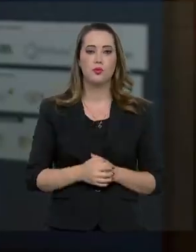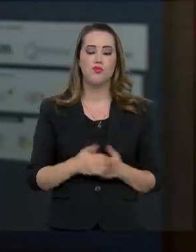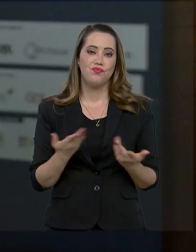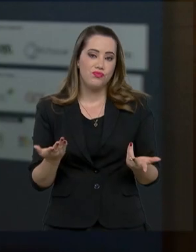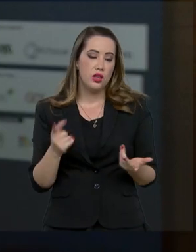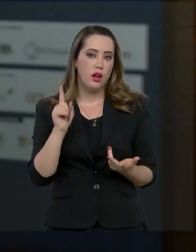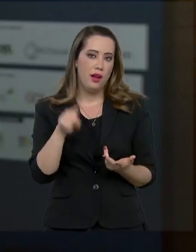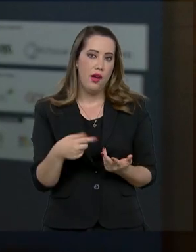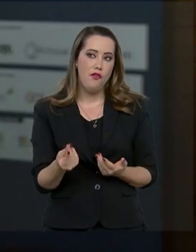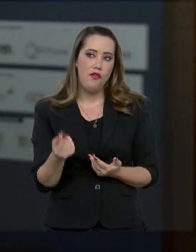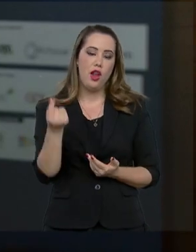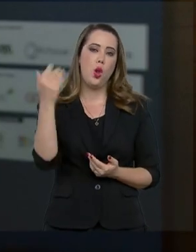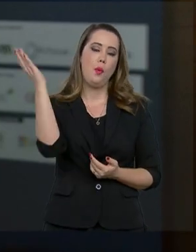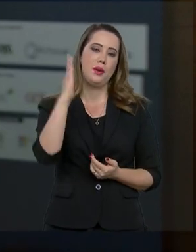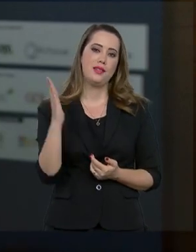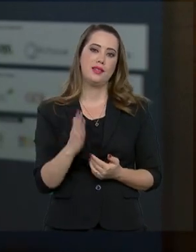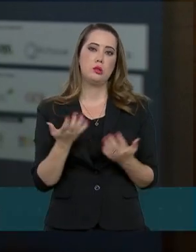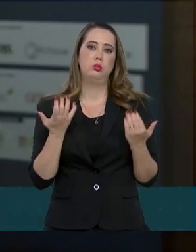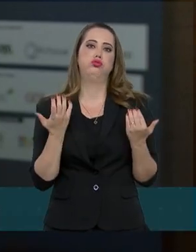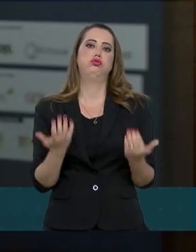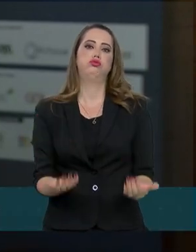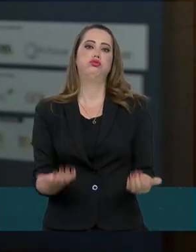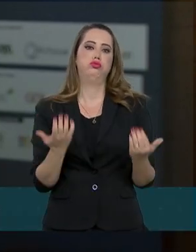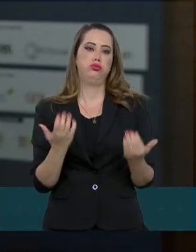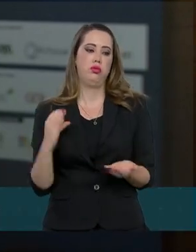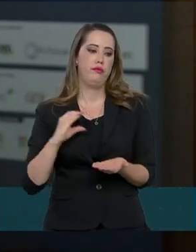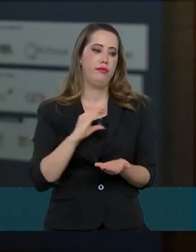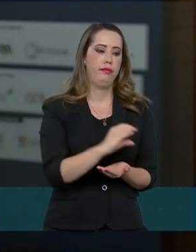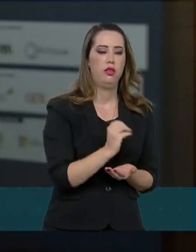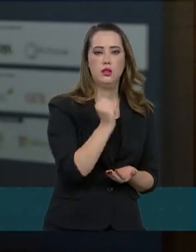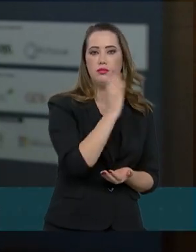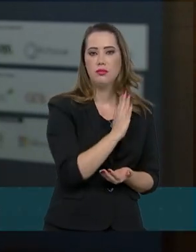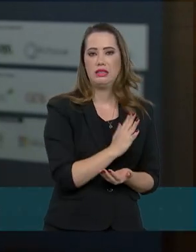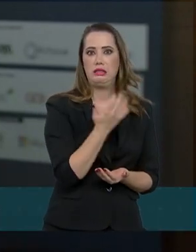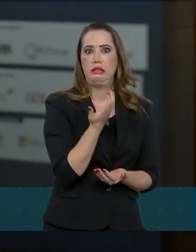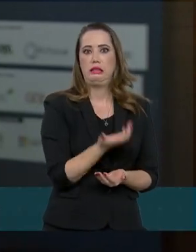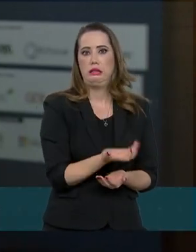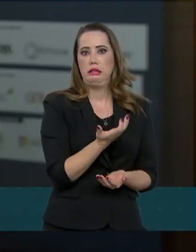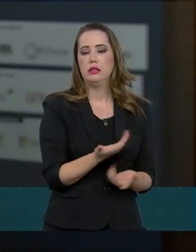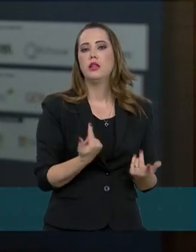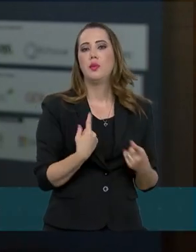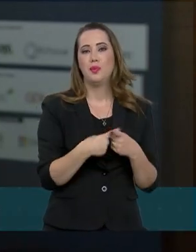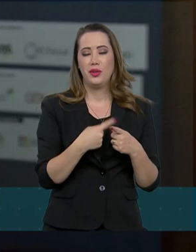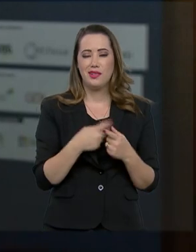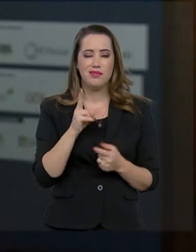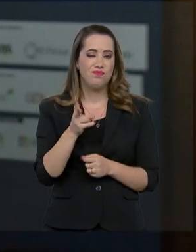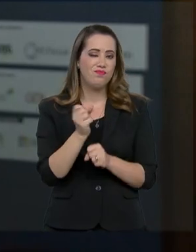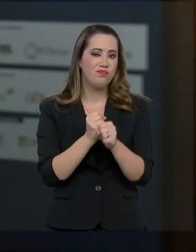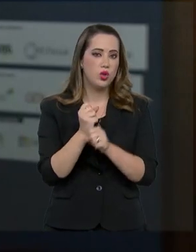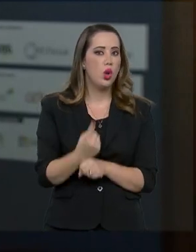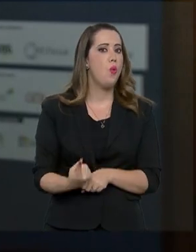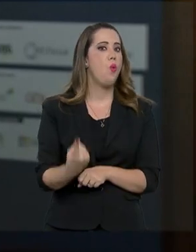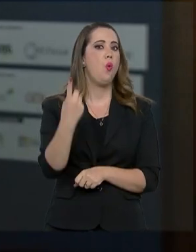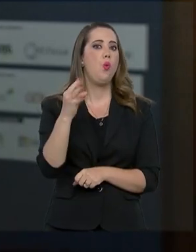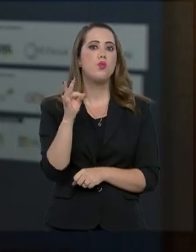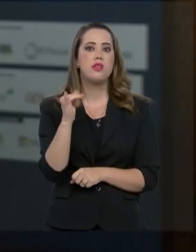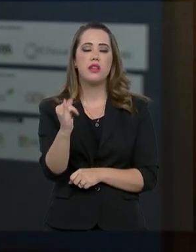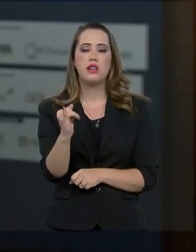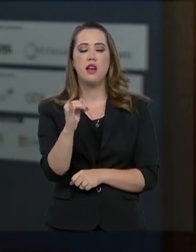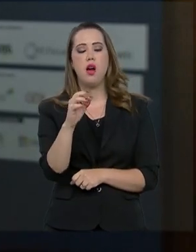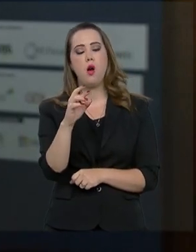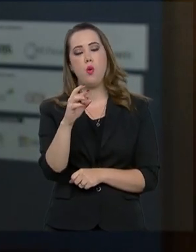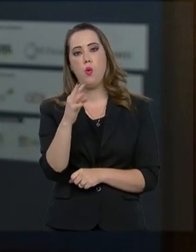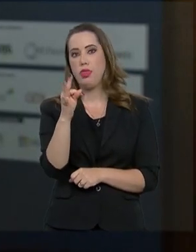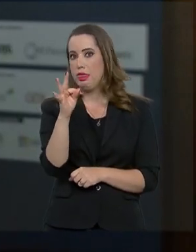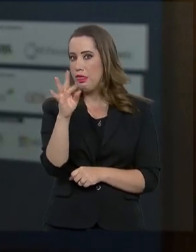chamado custo brasil que pesa para quem investe no país em média consome por ano 1 trilhão e meio de